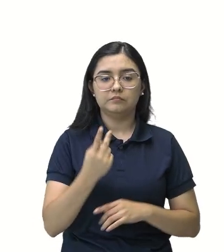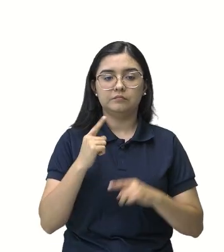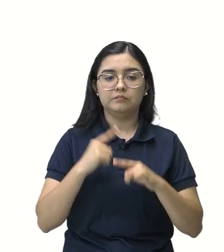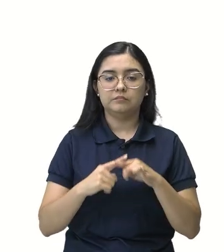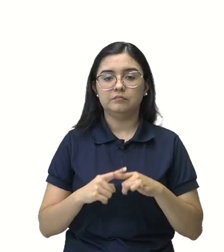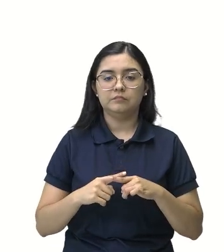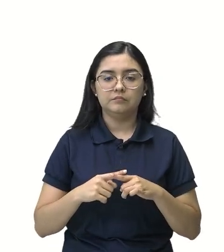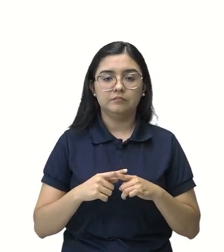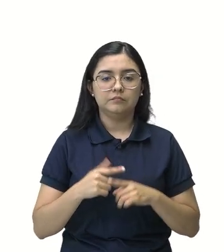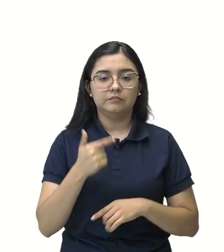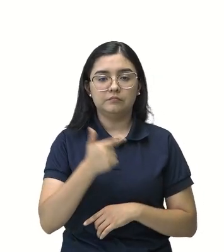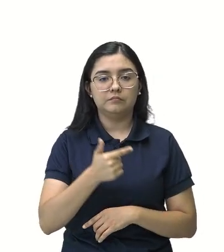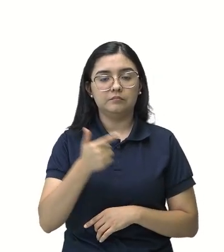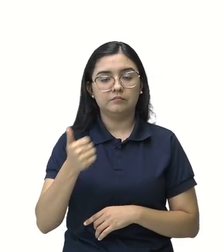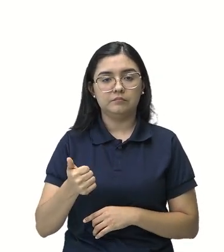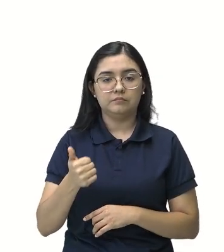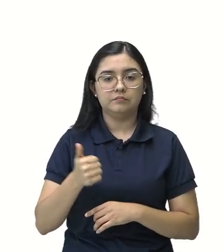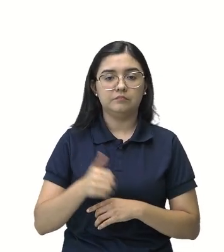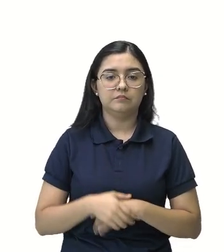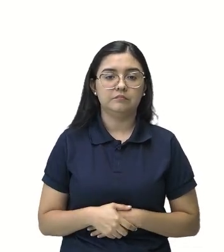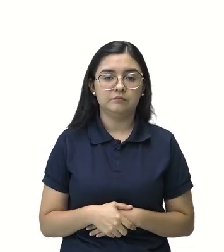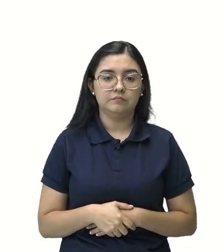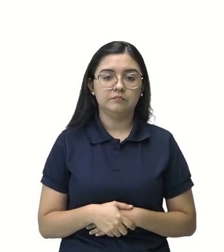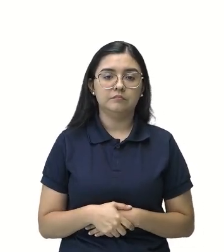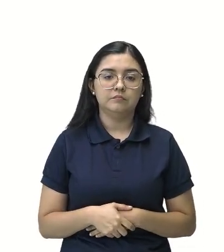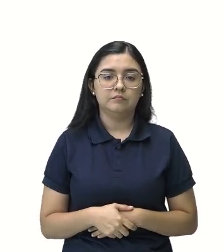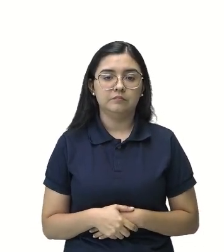vezes 21.